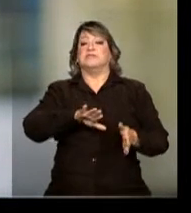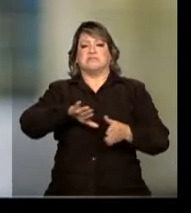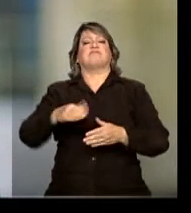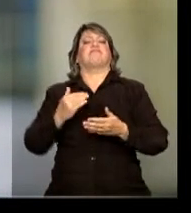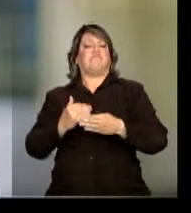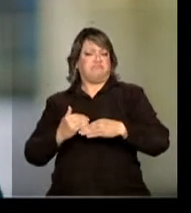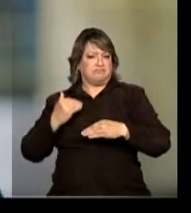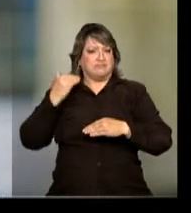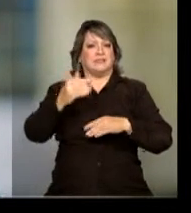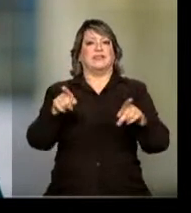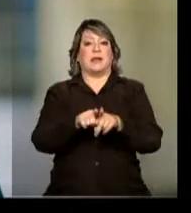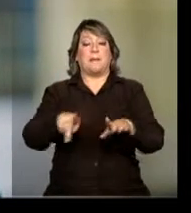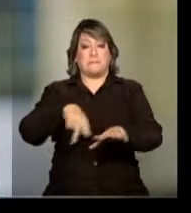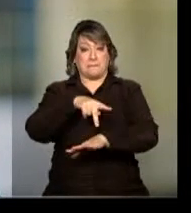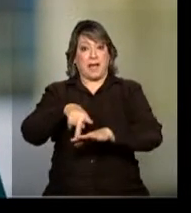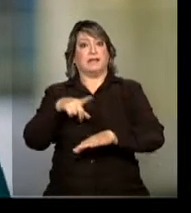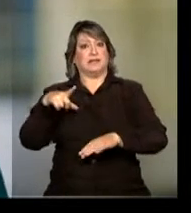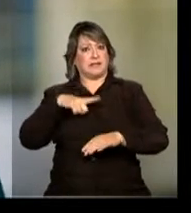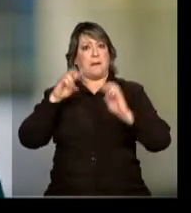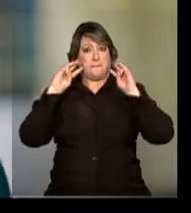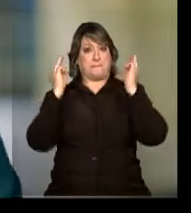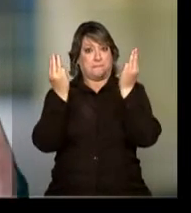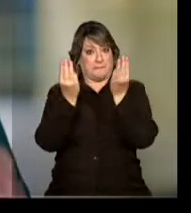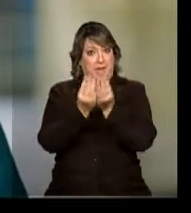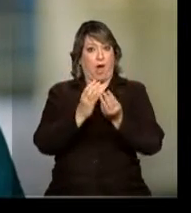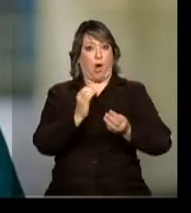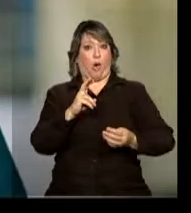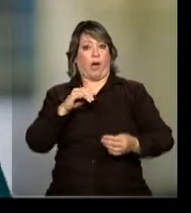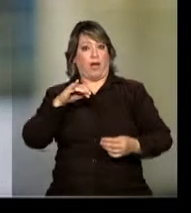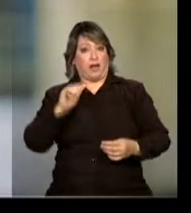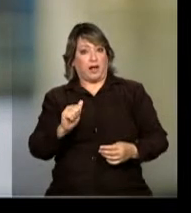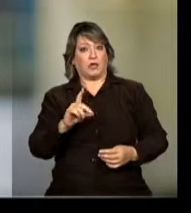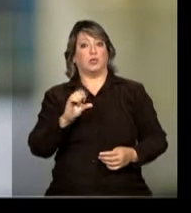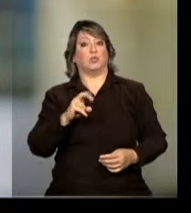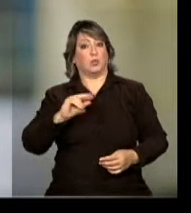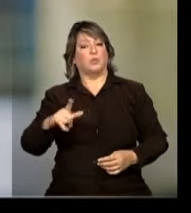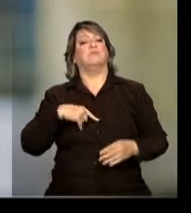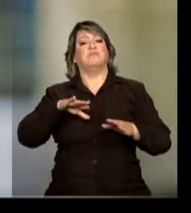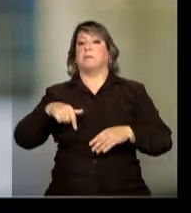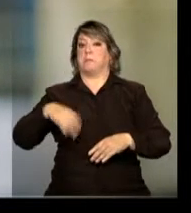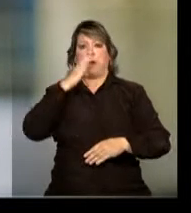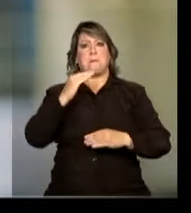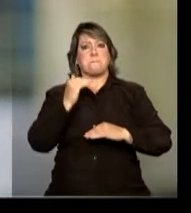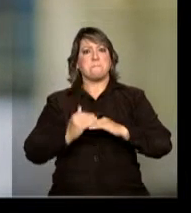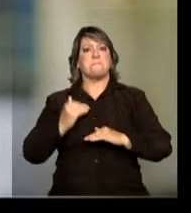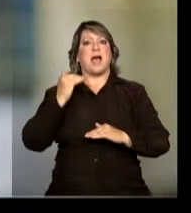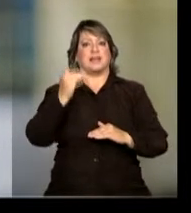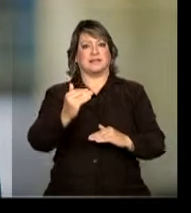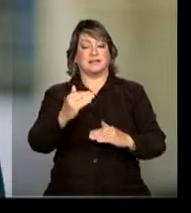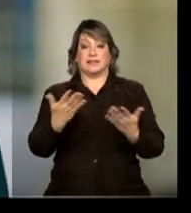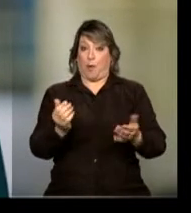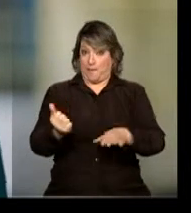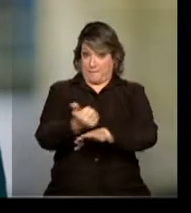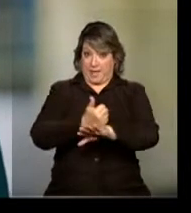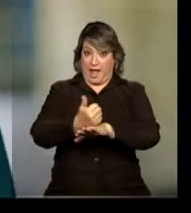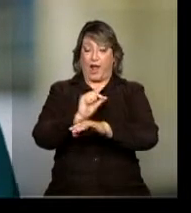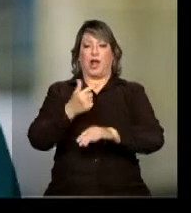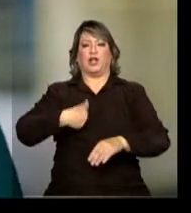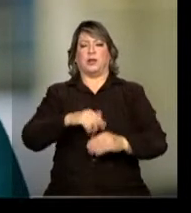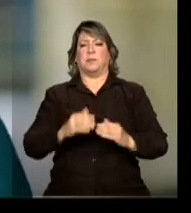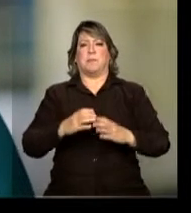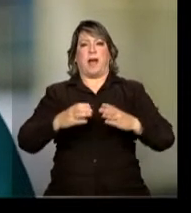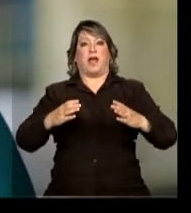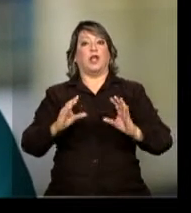países que vinham se destacando como o méxico ea coreia do sul o melhor é que crescemos em